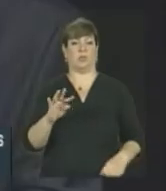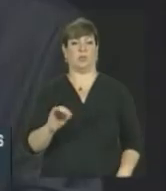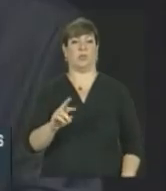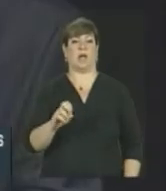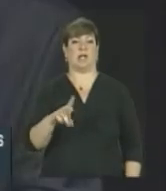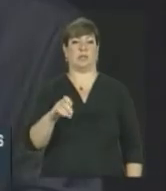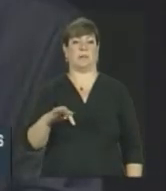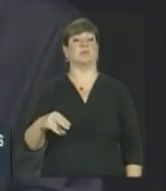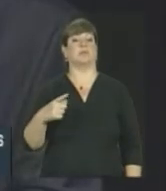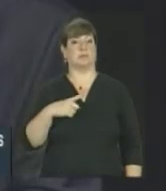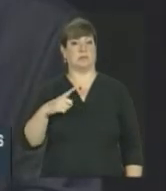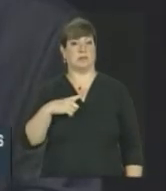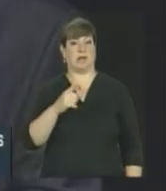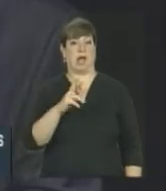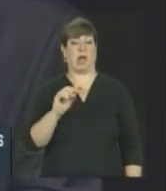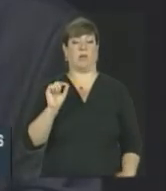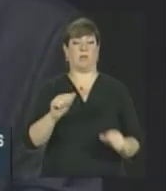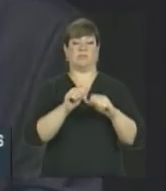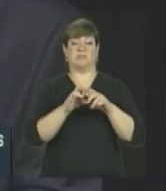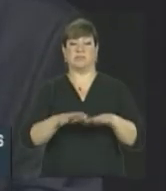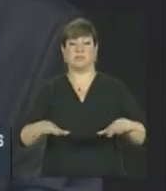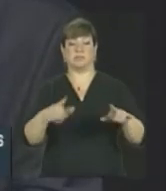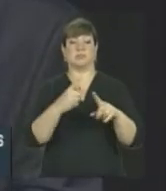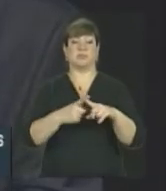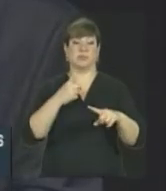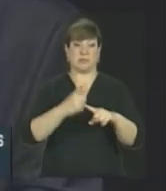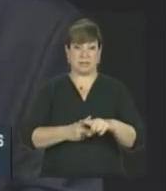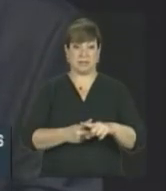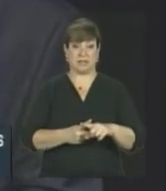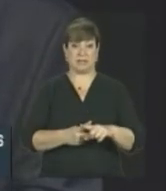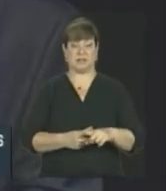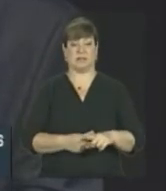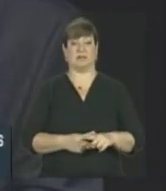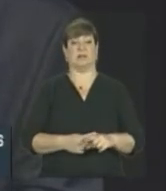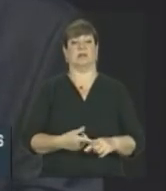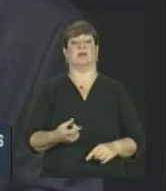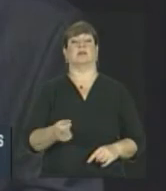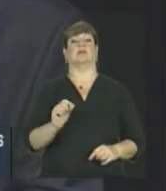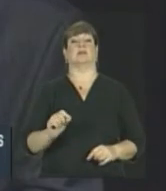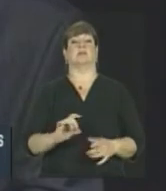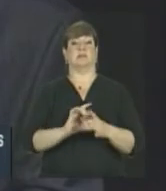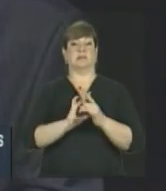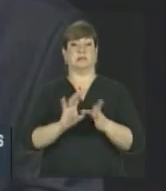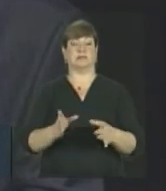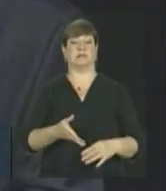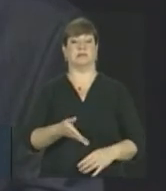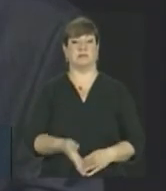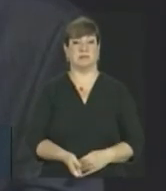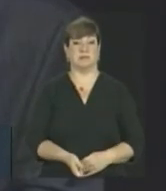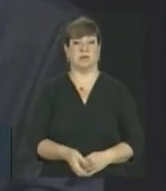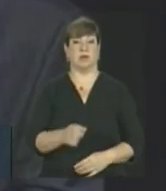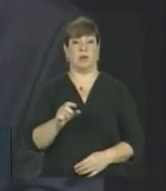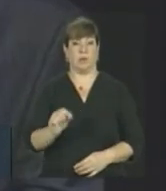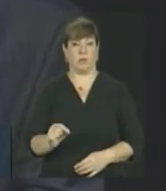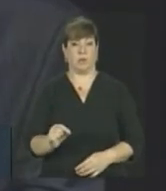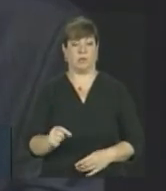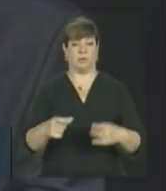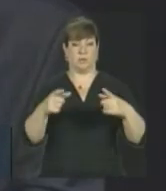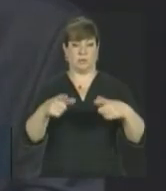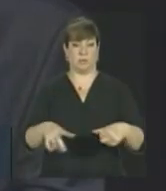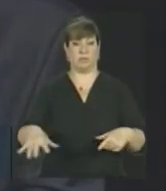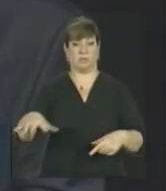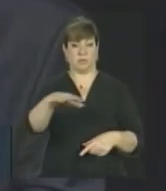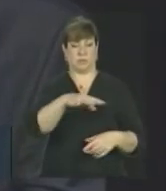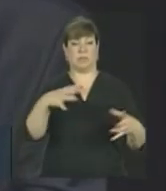que tem um certo grau de dispersão, porque você dispõe de uma estrutura